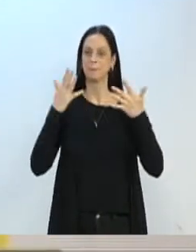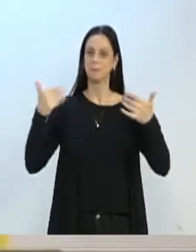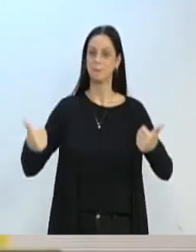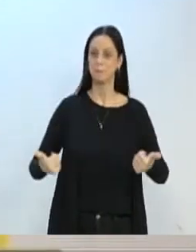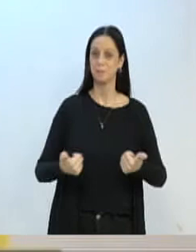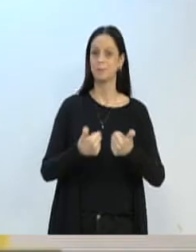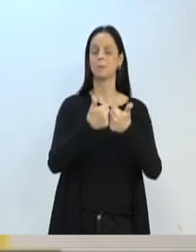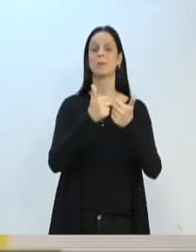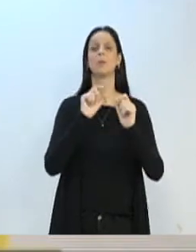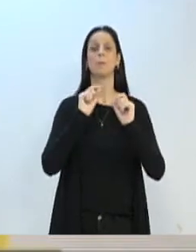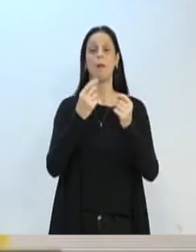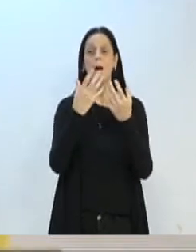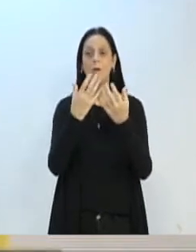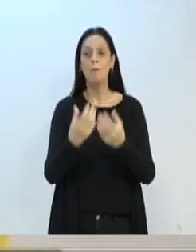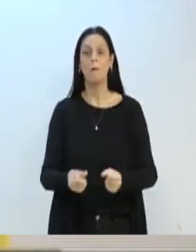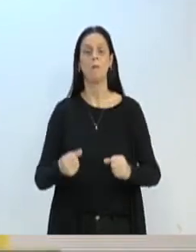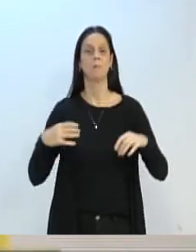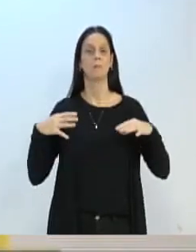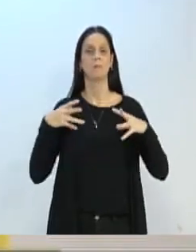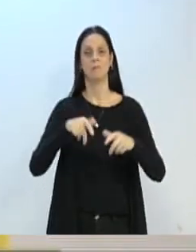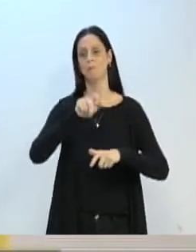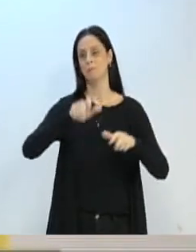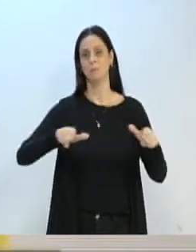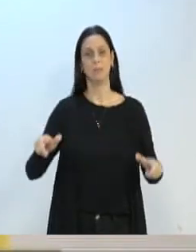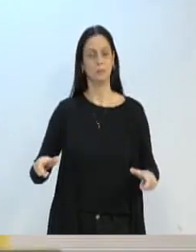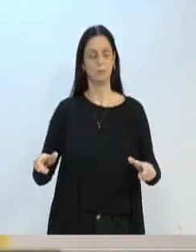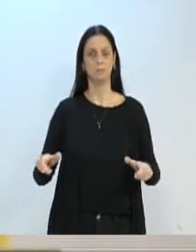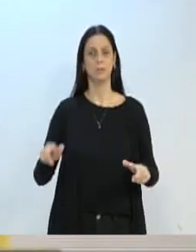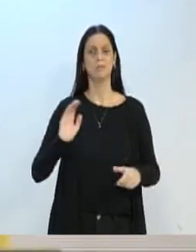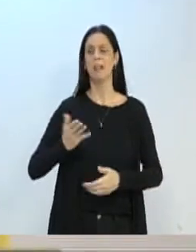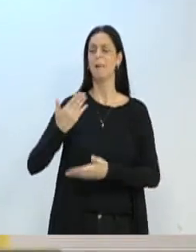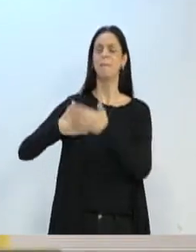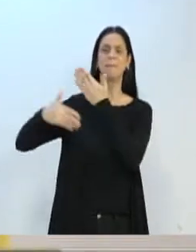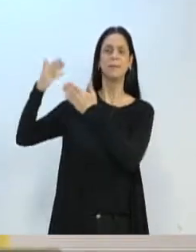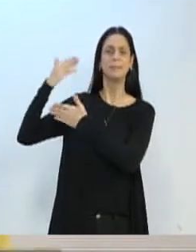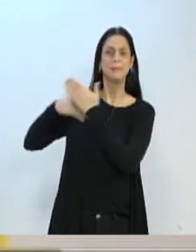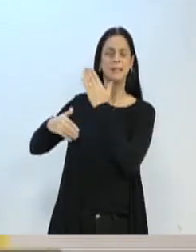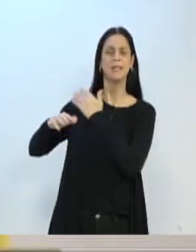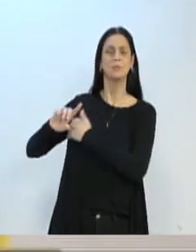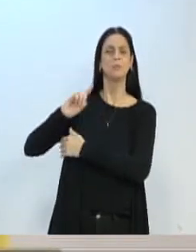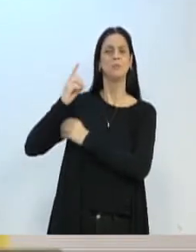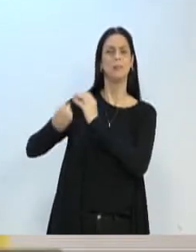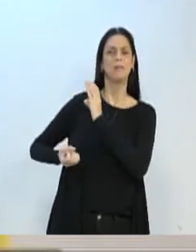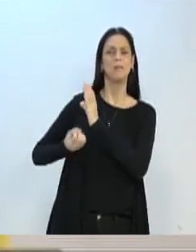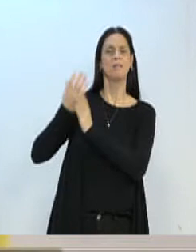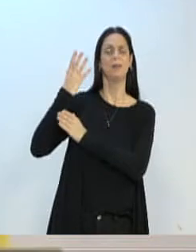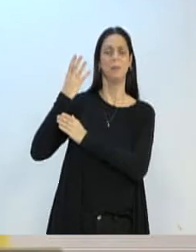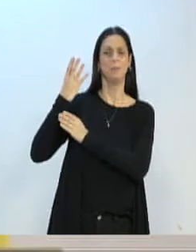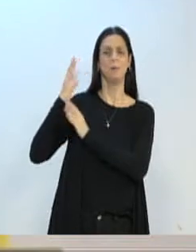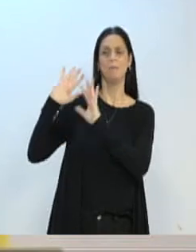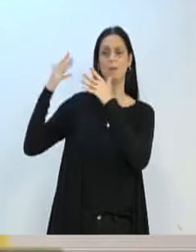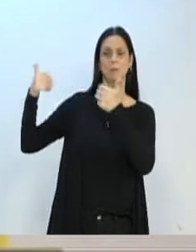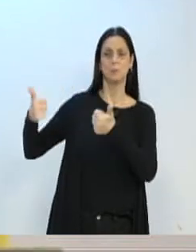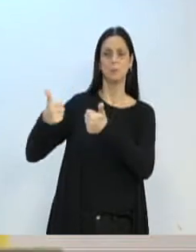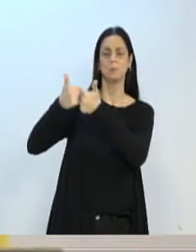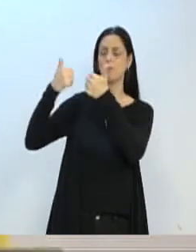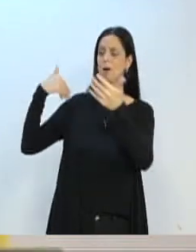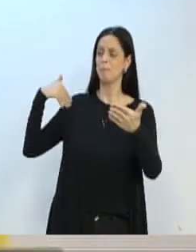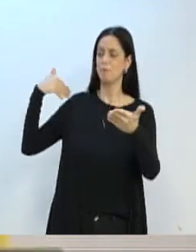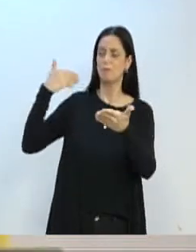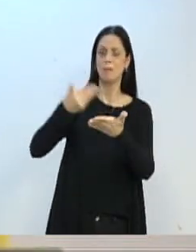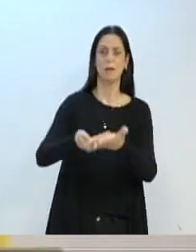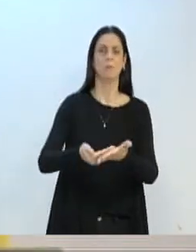abriga todos e ela vem desde a época que foi inventada para realmente trazer a família